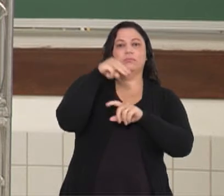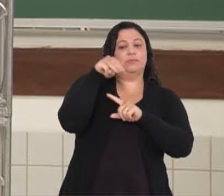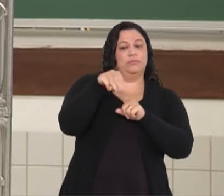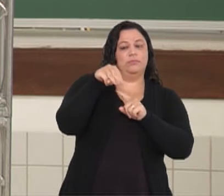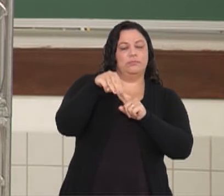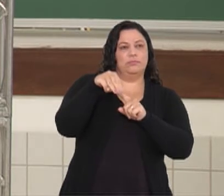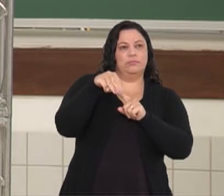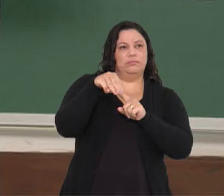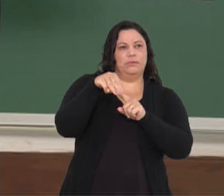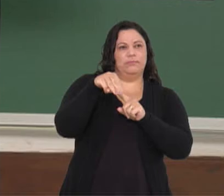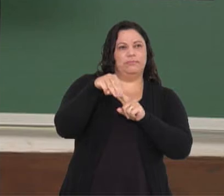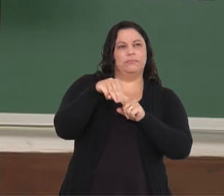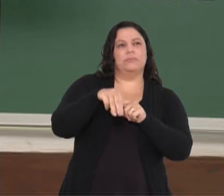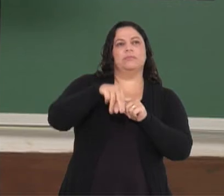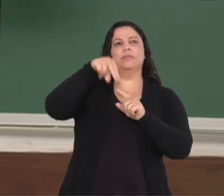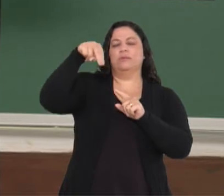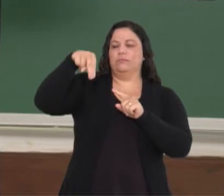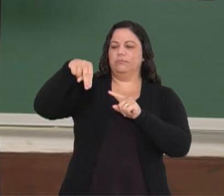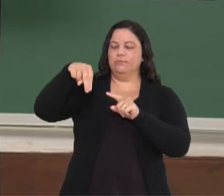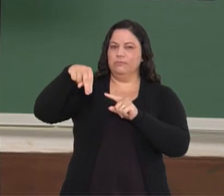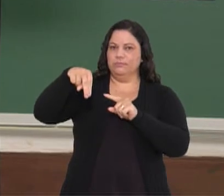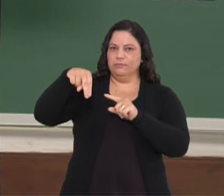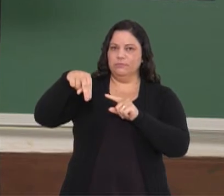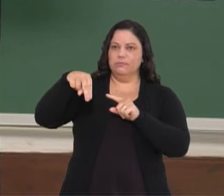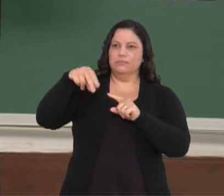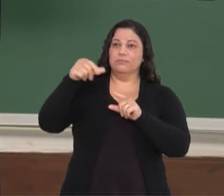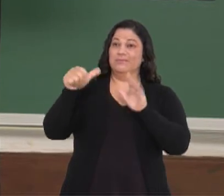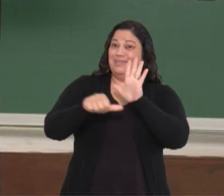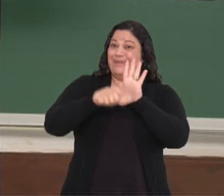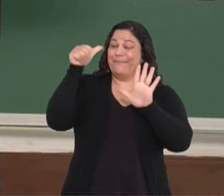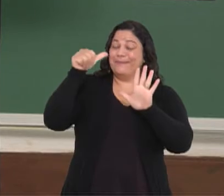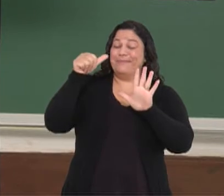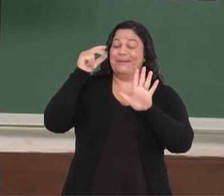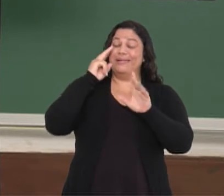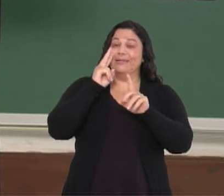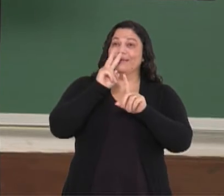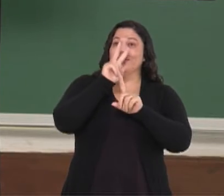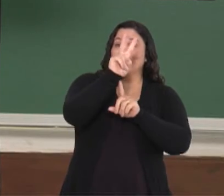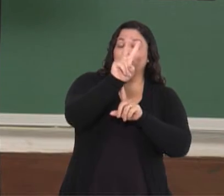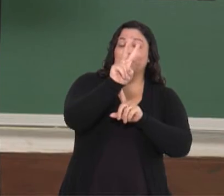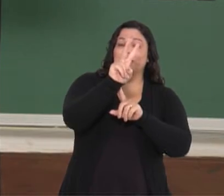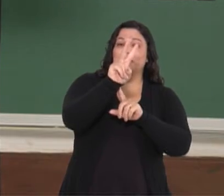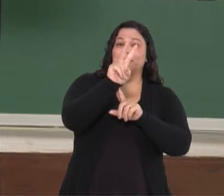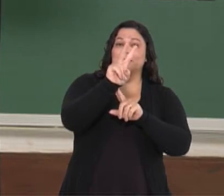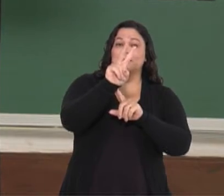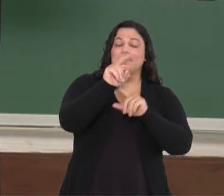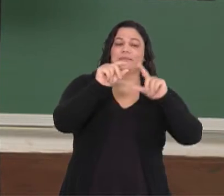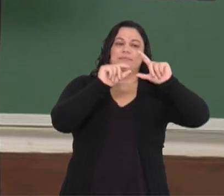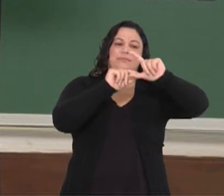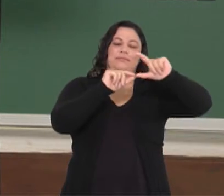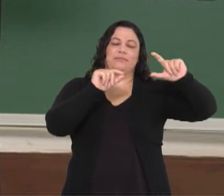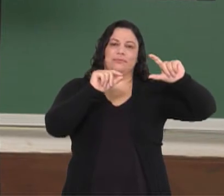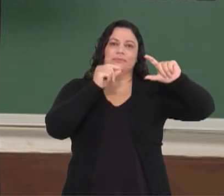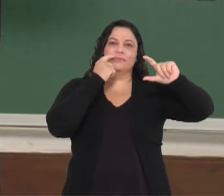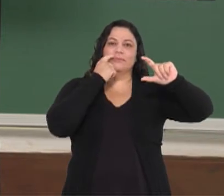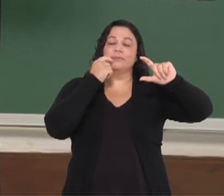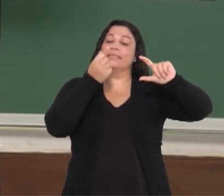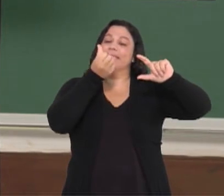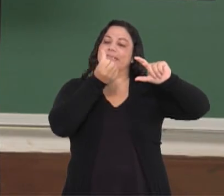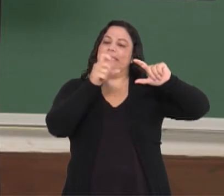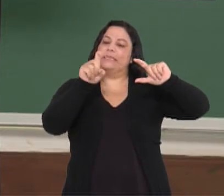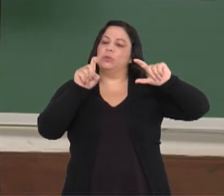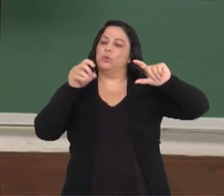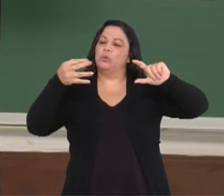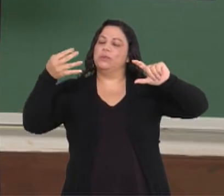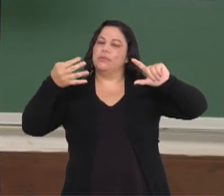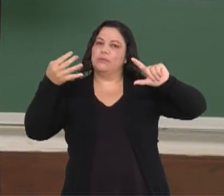e o n. Primeira coisa, lembra da chave lá? Primeira coisa, eu vou olhar os primeiros termos, 6x² e o 2x²,